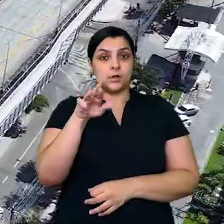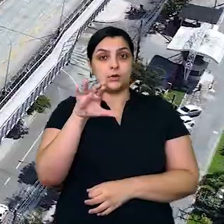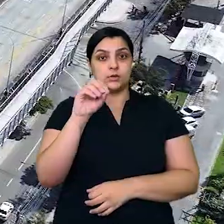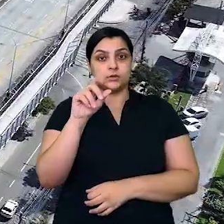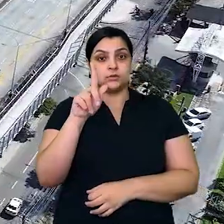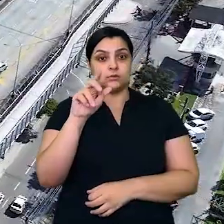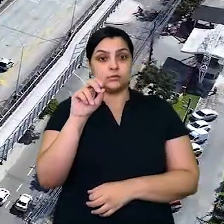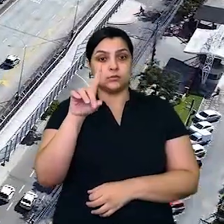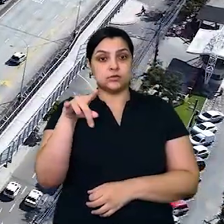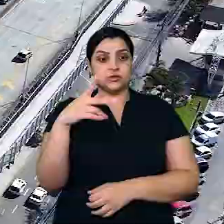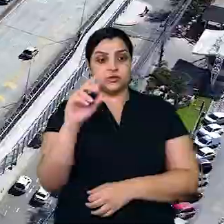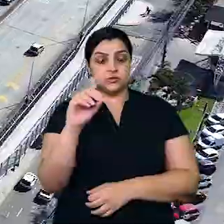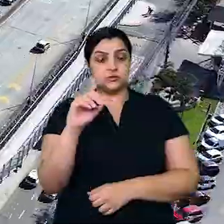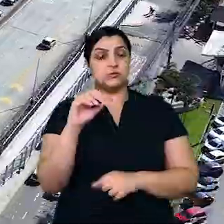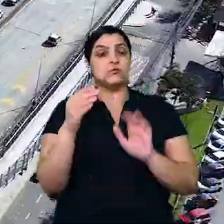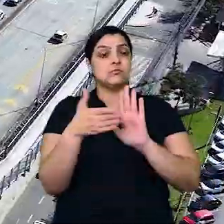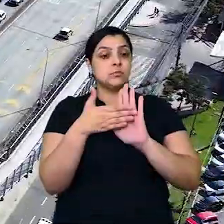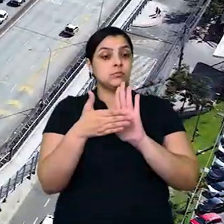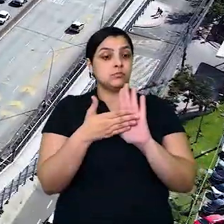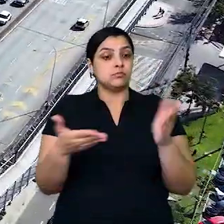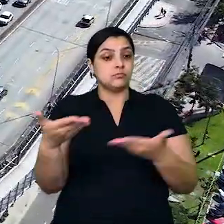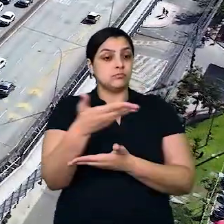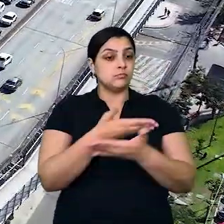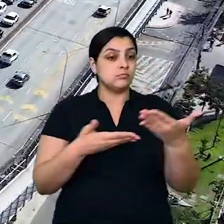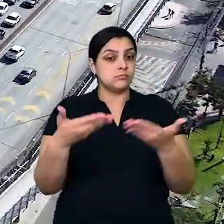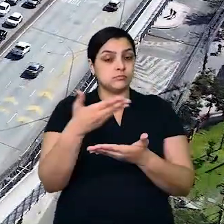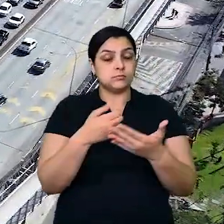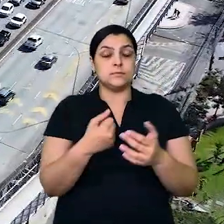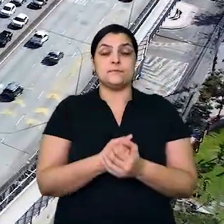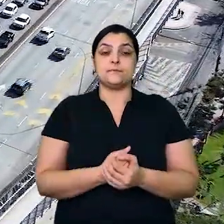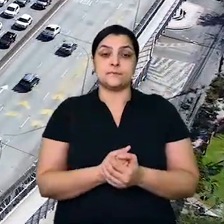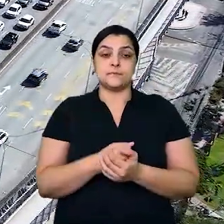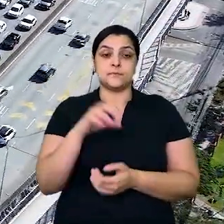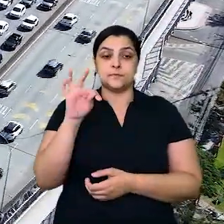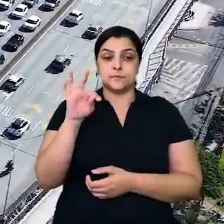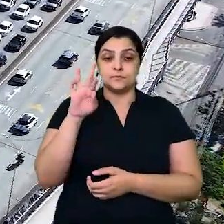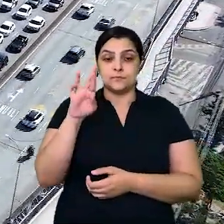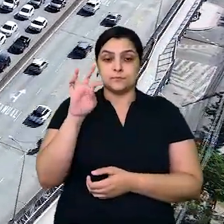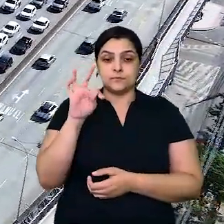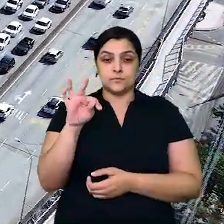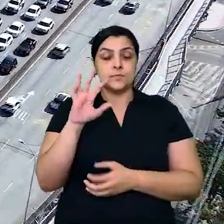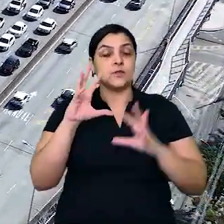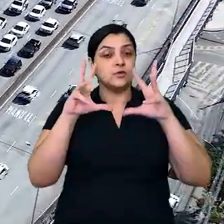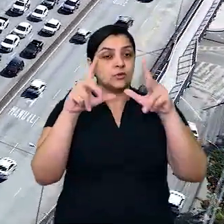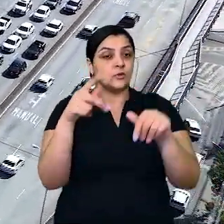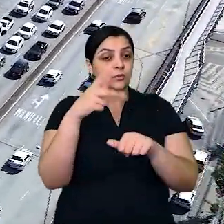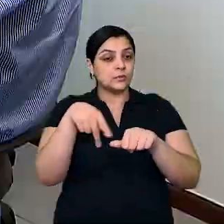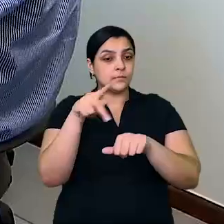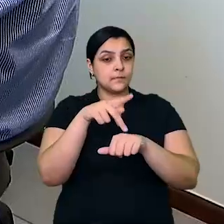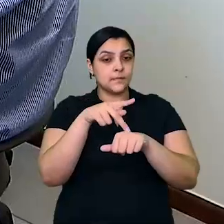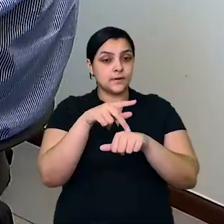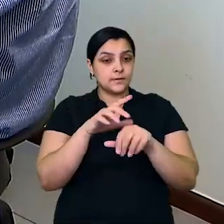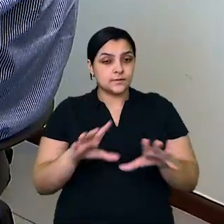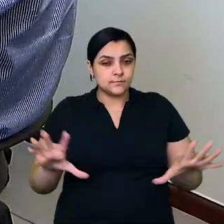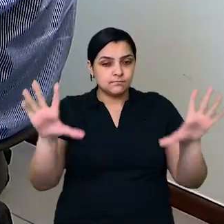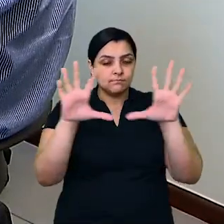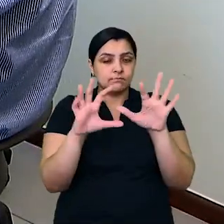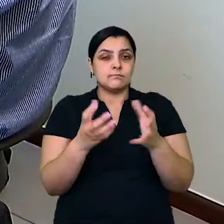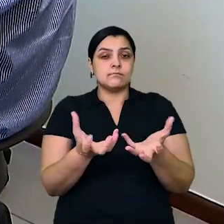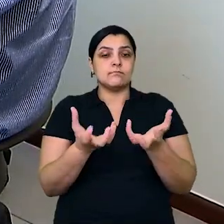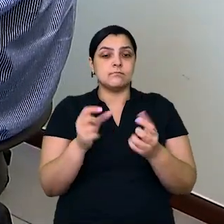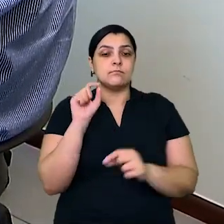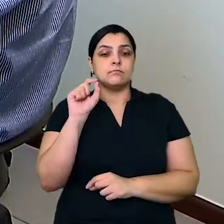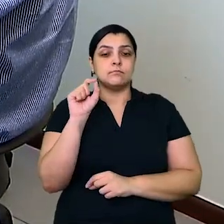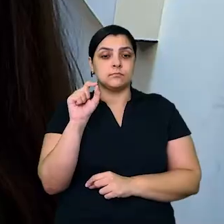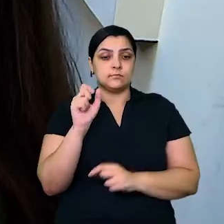Godinho Delgado, propôs cooperação institucional com os tribunais regionais do trabalho de todo o país. A iniciativa